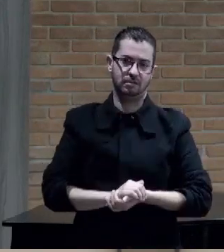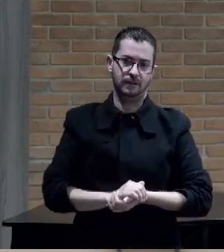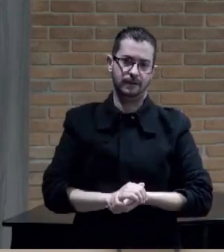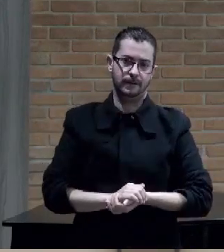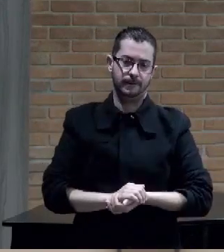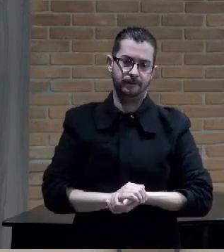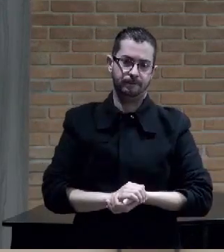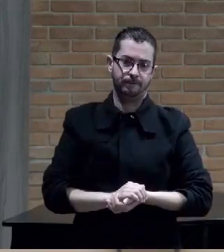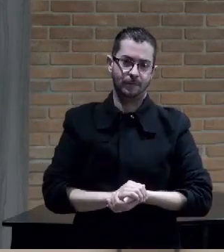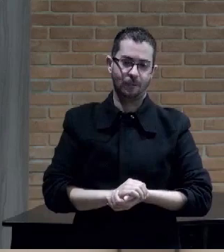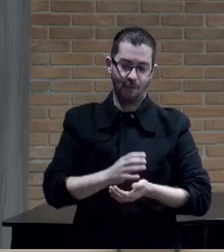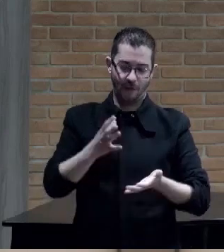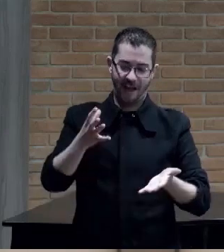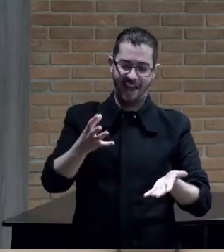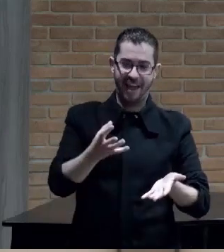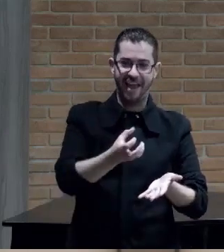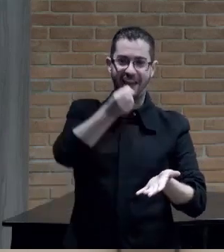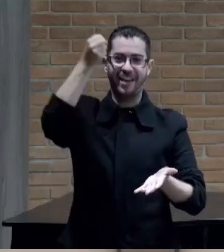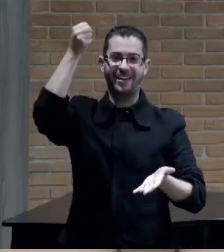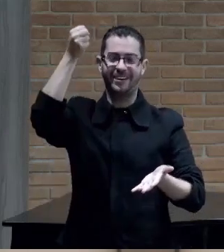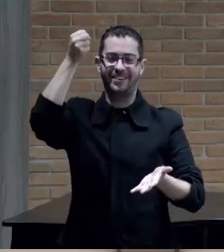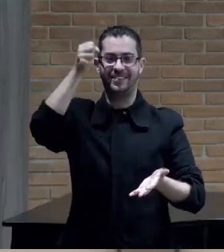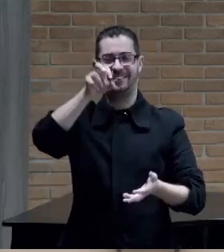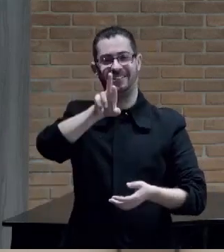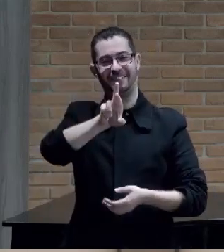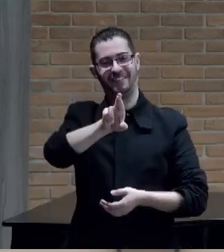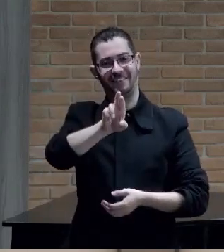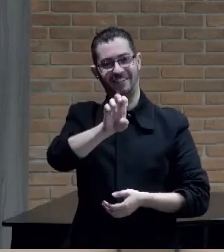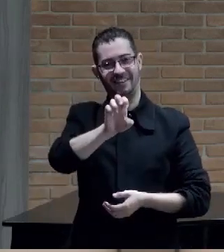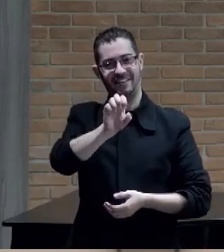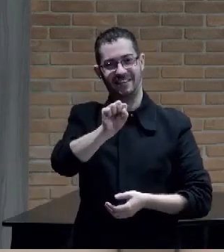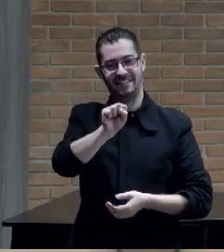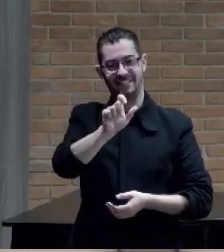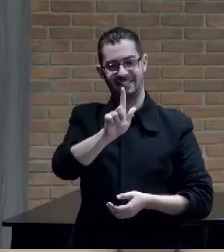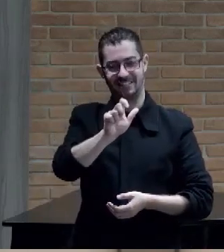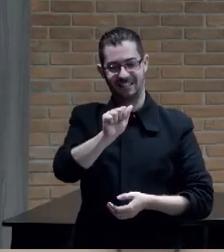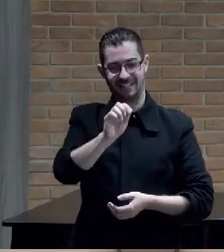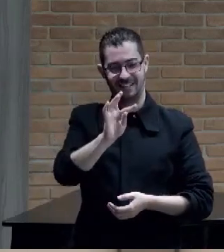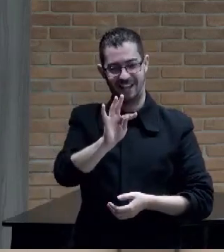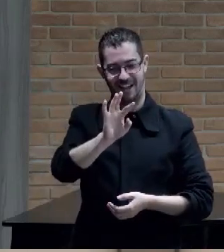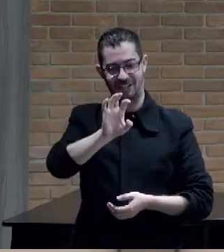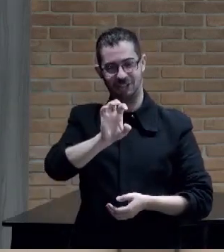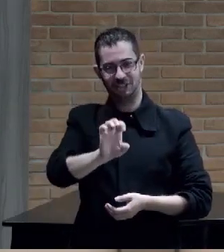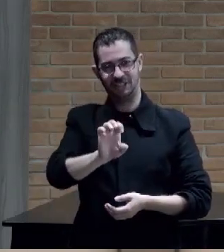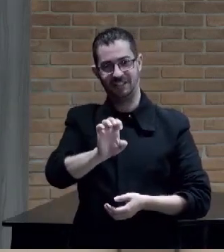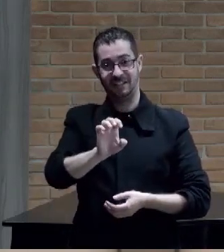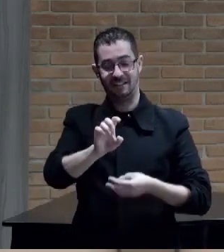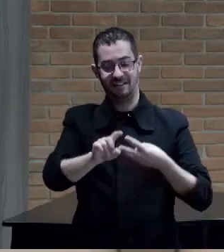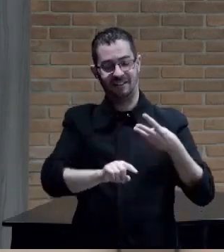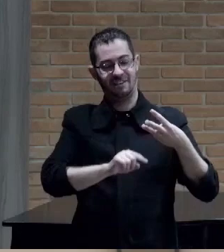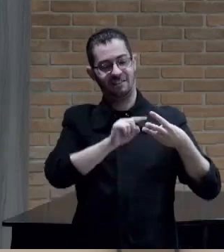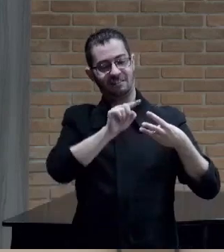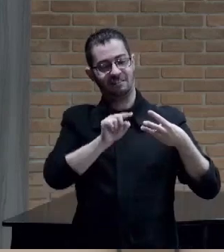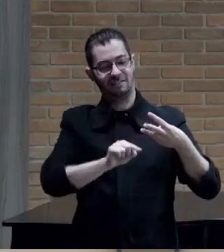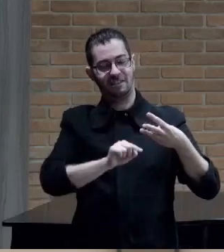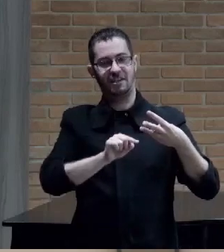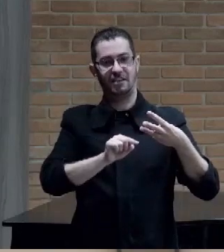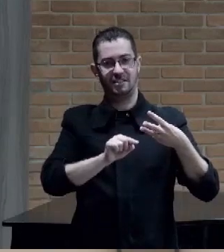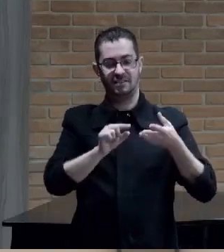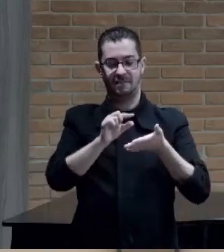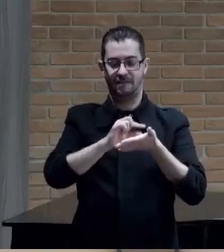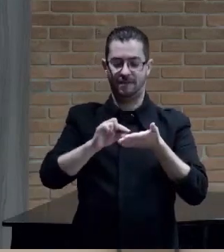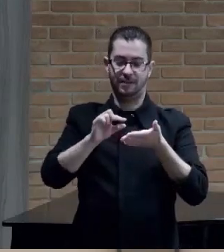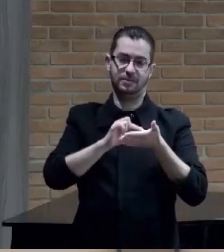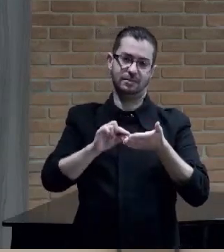O resgate, a libertação. Então tem 3 versículos que eu separei aqui que falam exatamente acerca